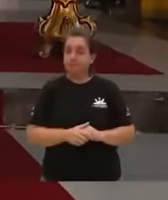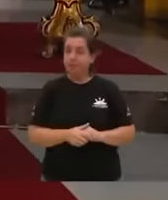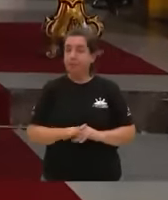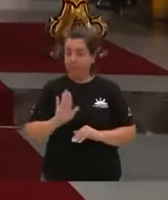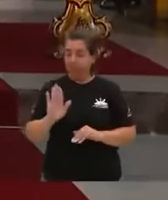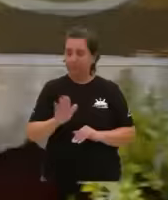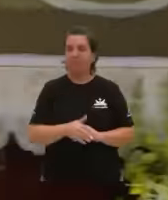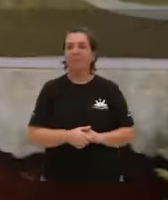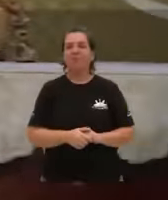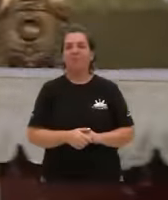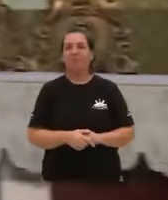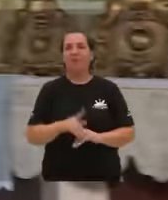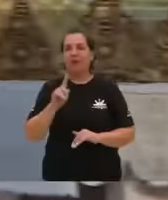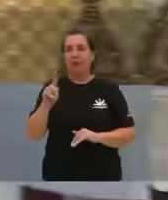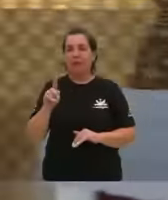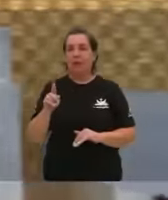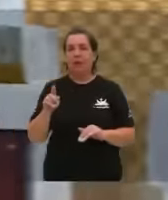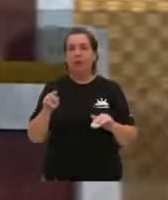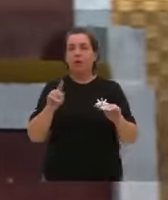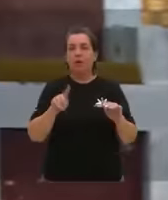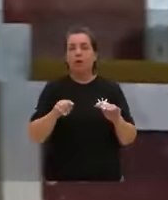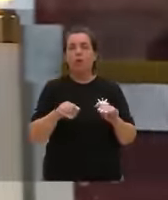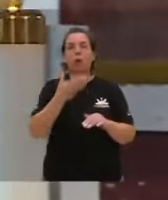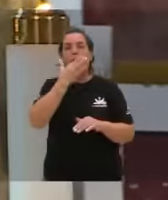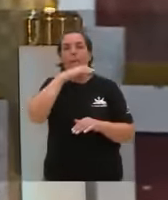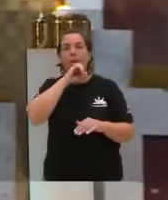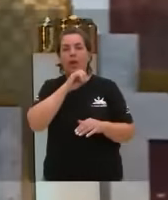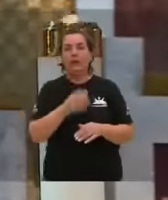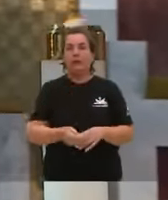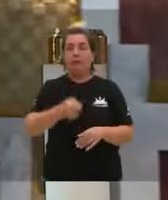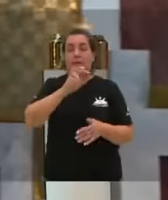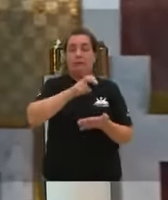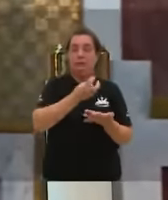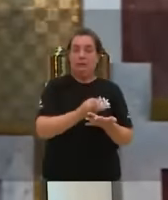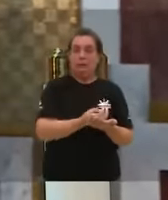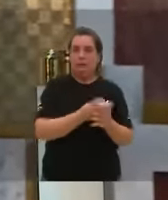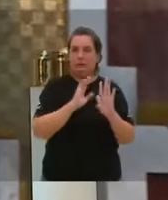Salomão, o conselho do pai moribundo, que deu o que falar, né?